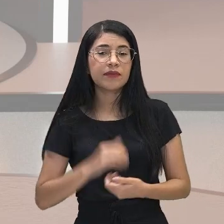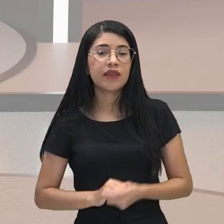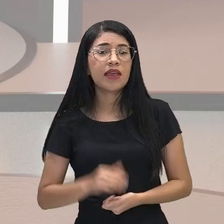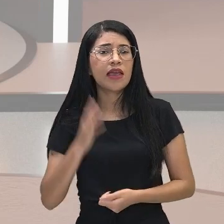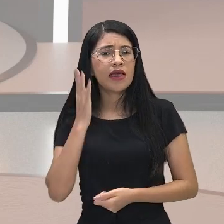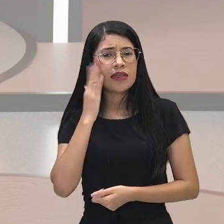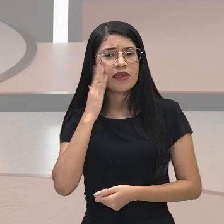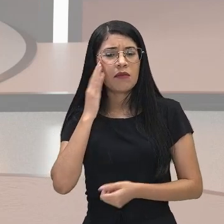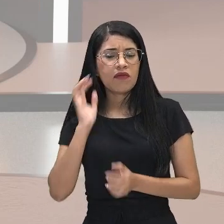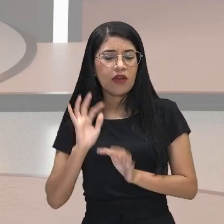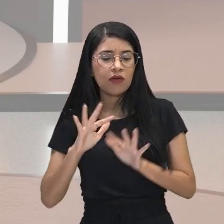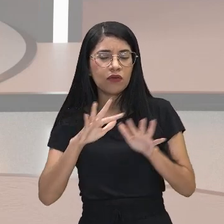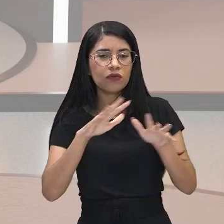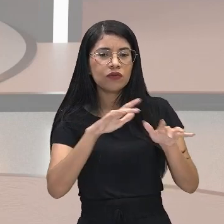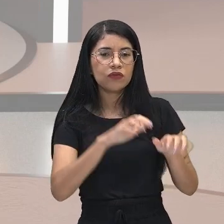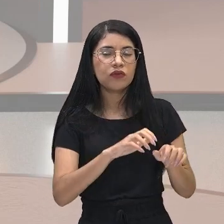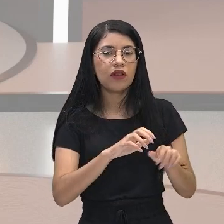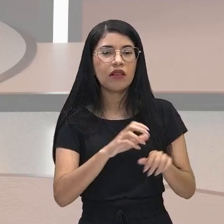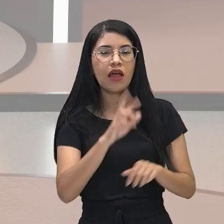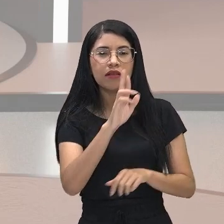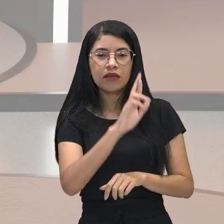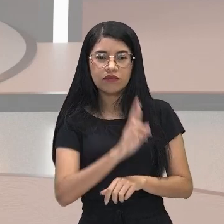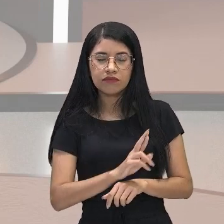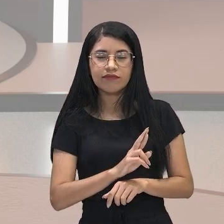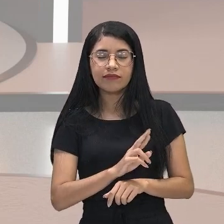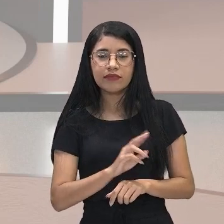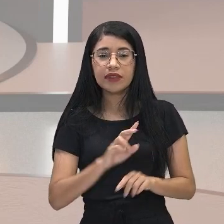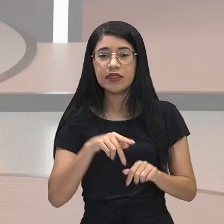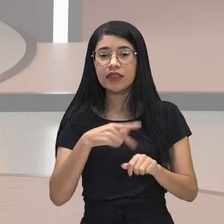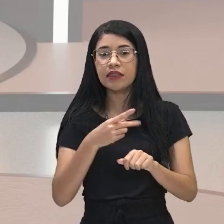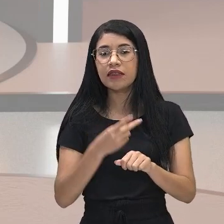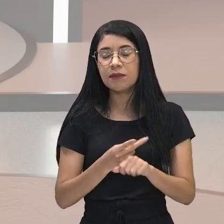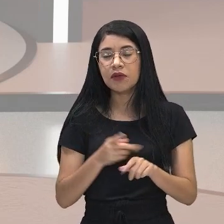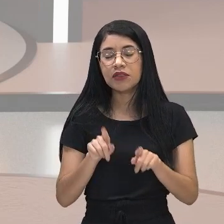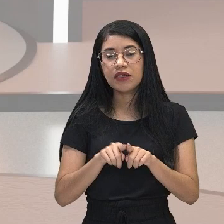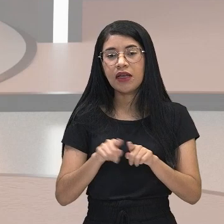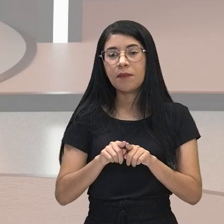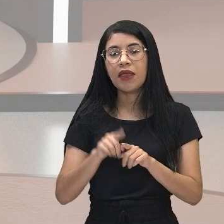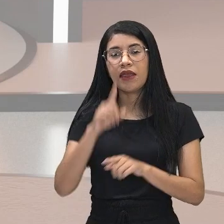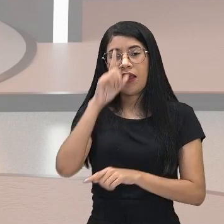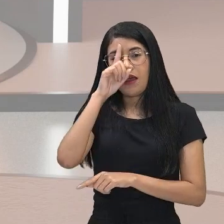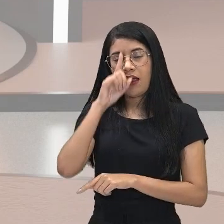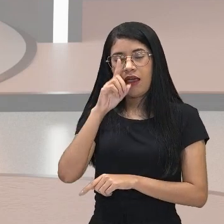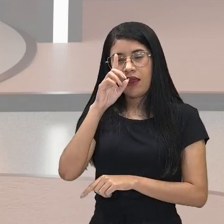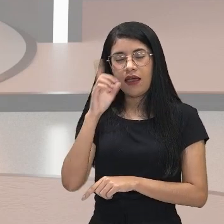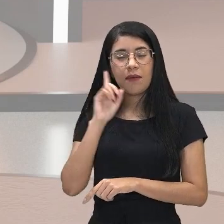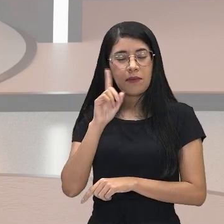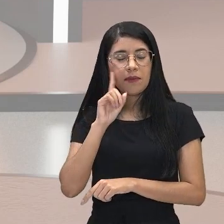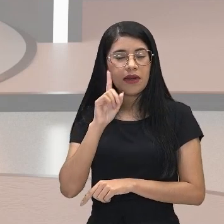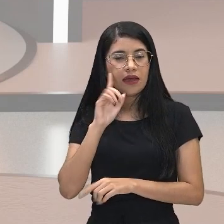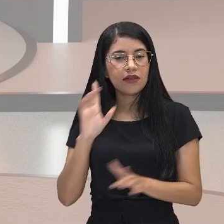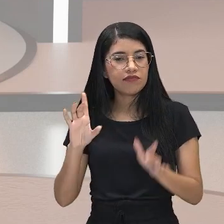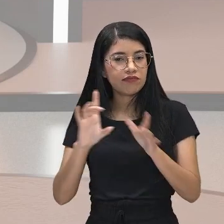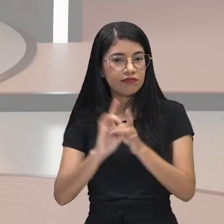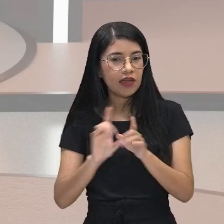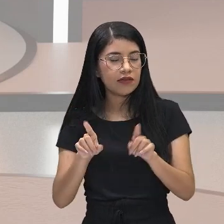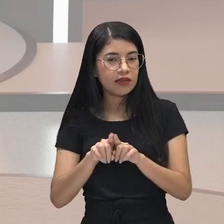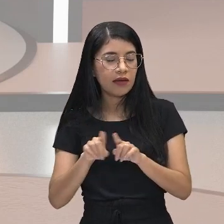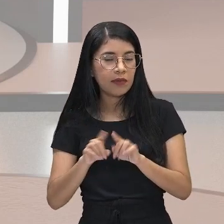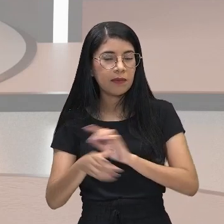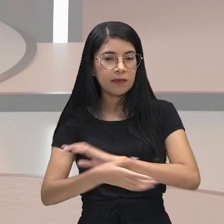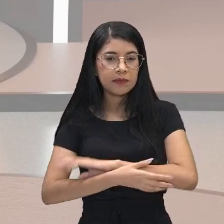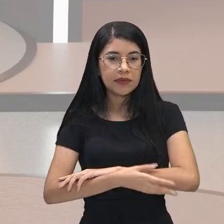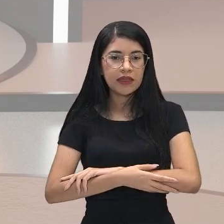por soviéticos e posteriormente por americanos e aliados, e ela foi dividida primeiramente